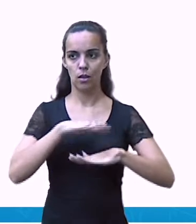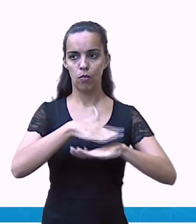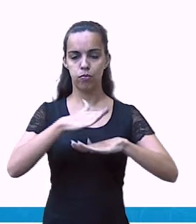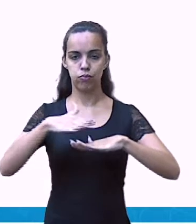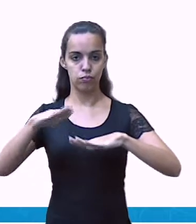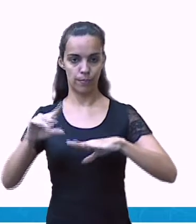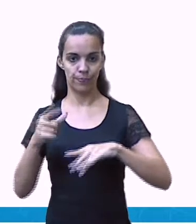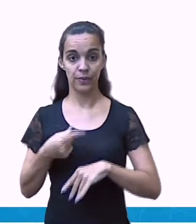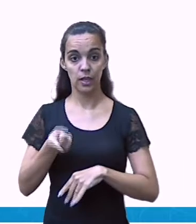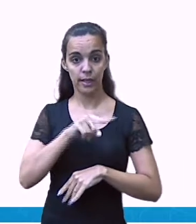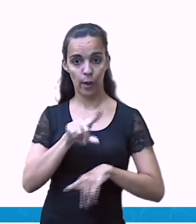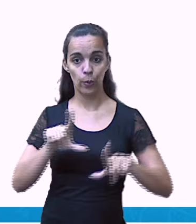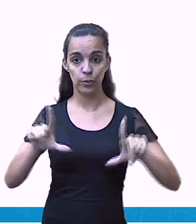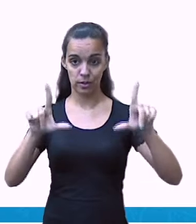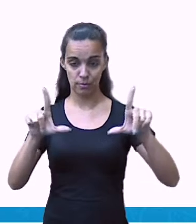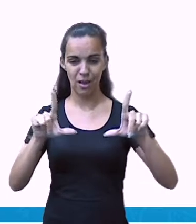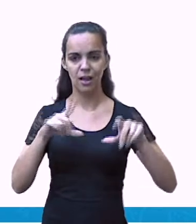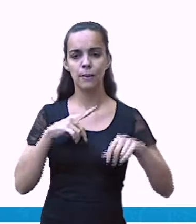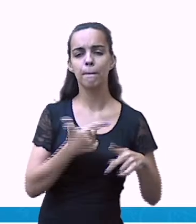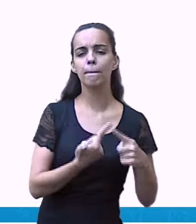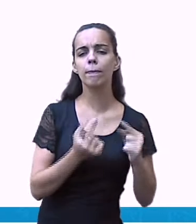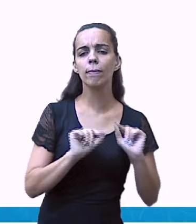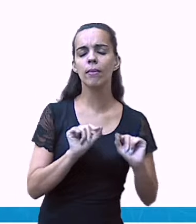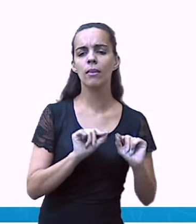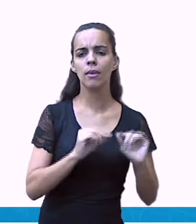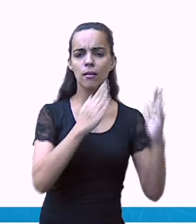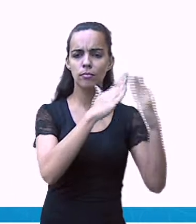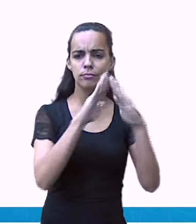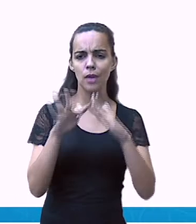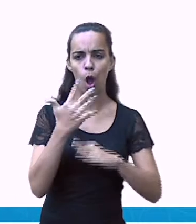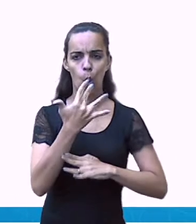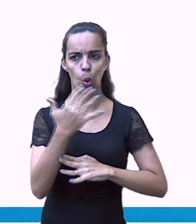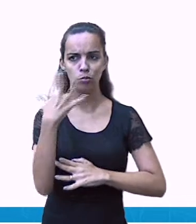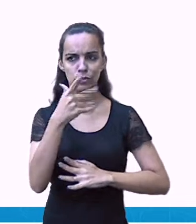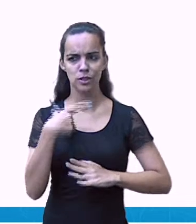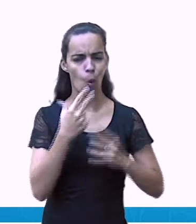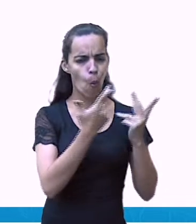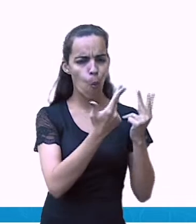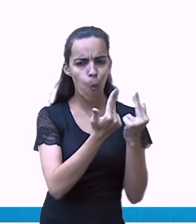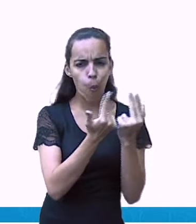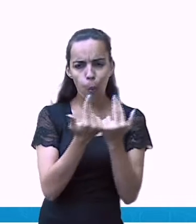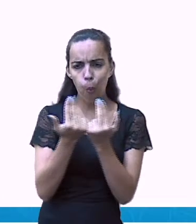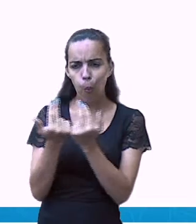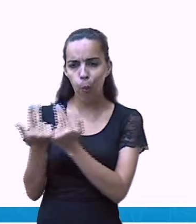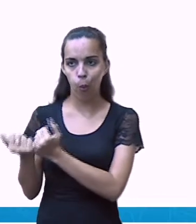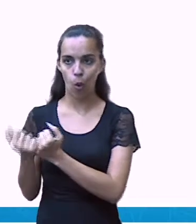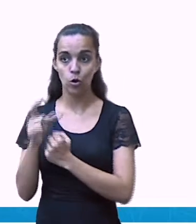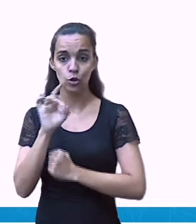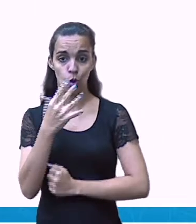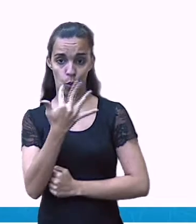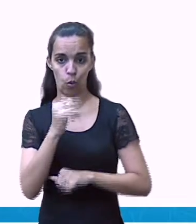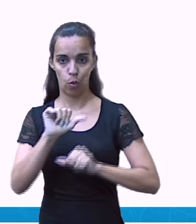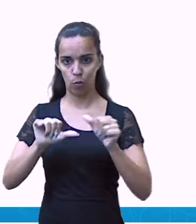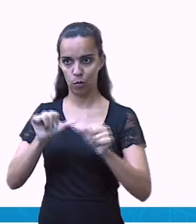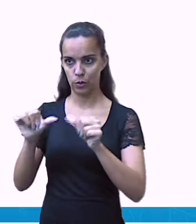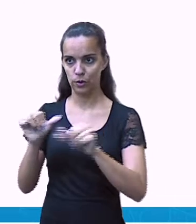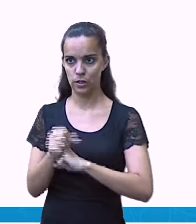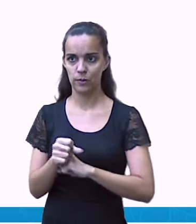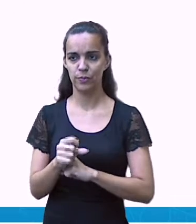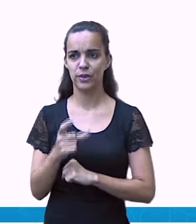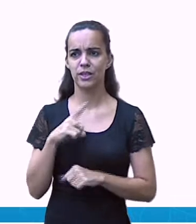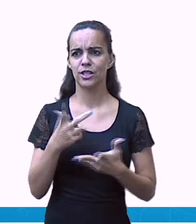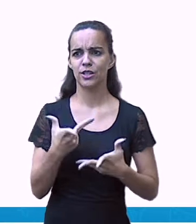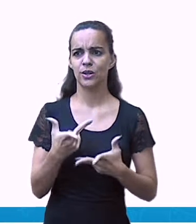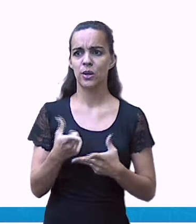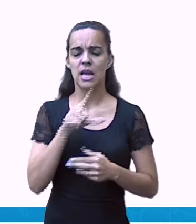nessa outra imagem, nós temos casas feitas todas iguais, percebe? E essas casas aqui, elas têm,